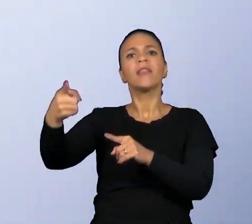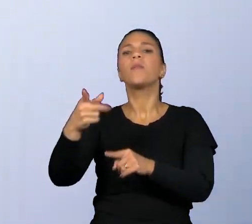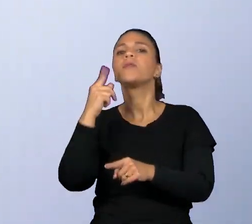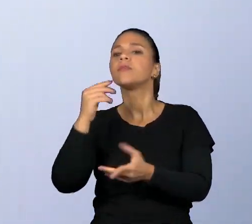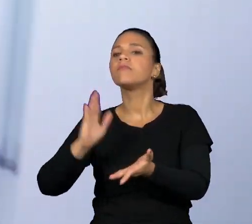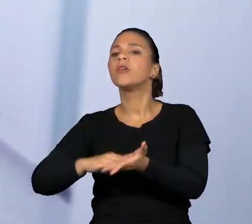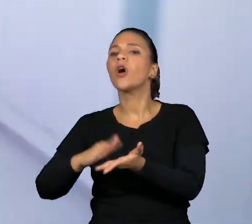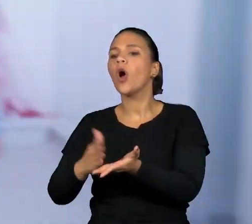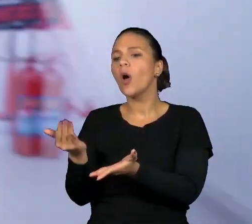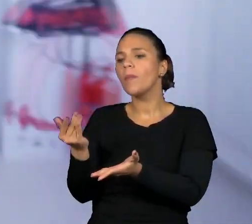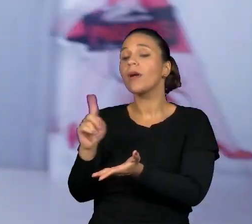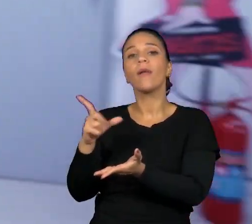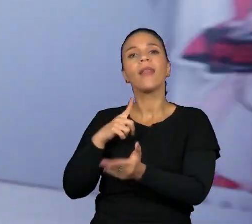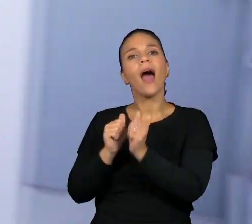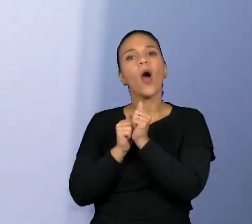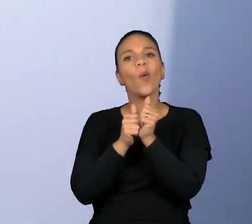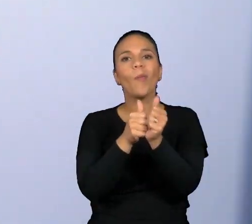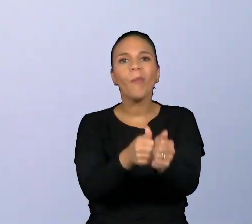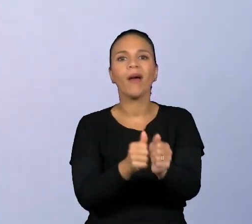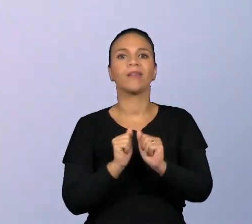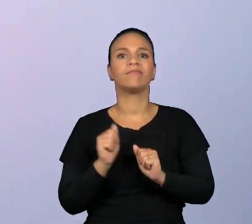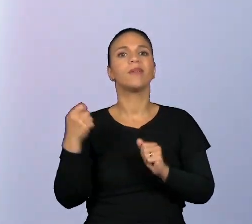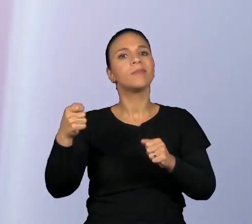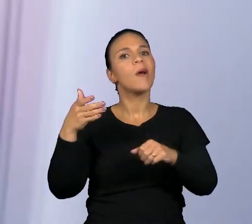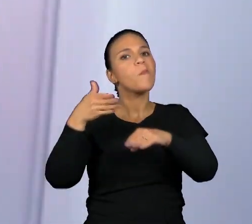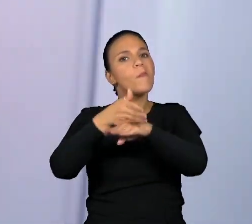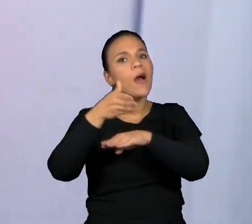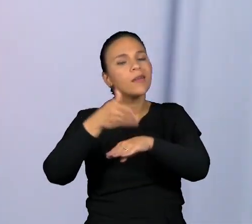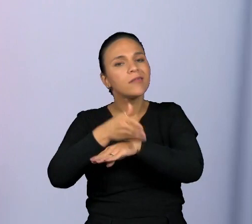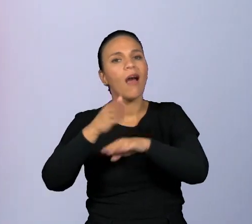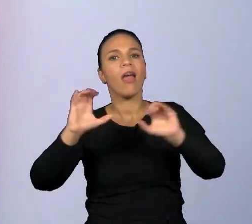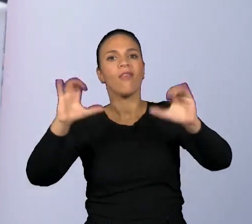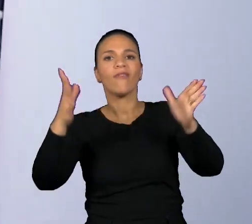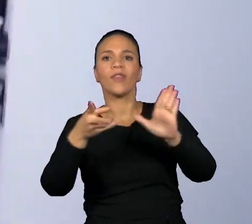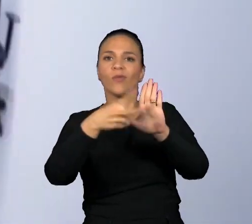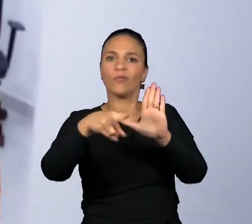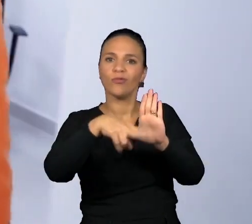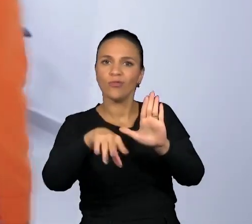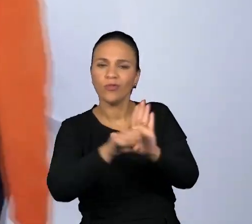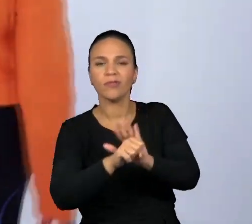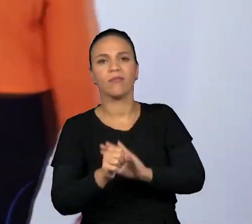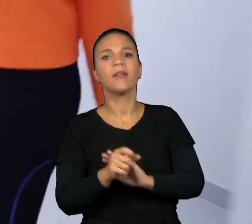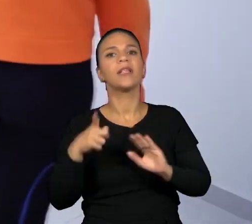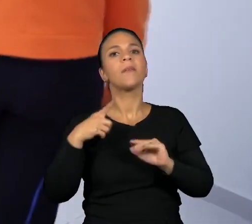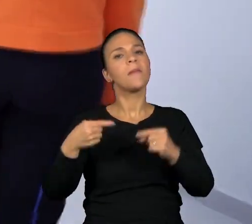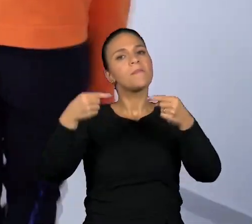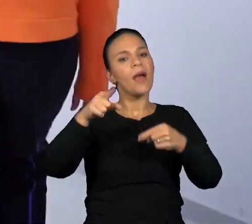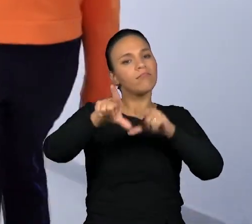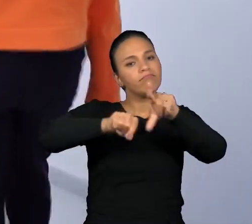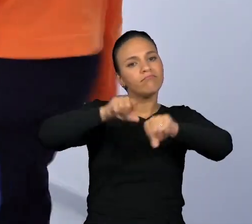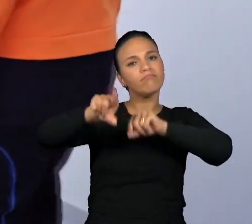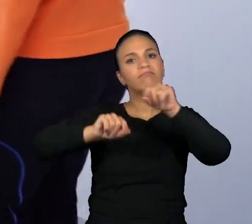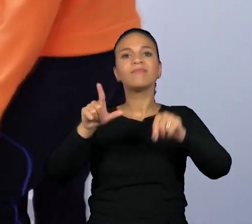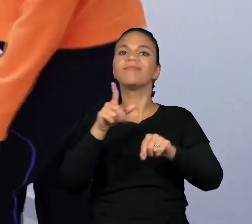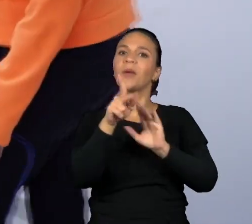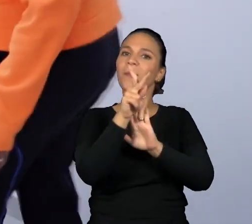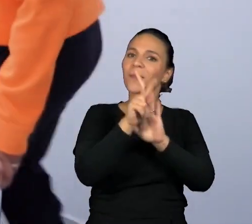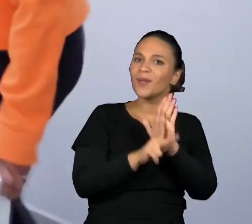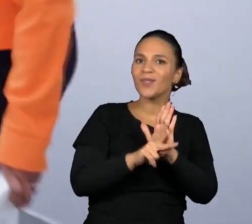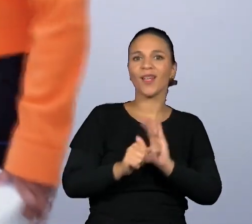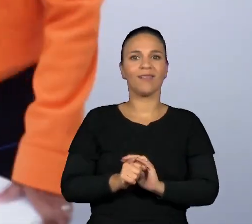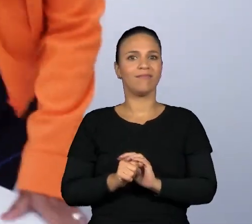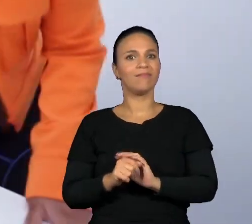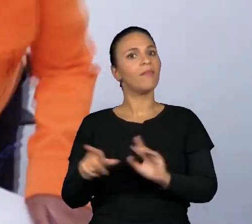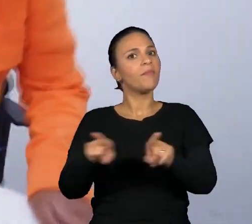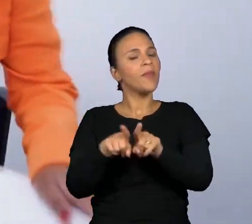Ela vai ter um acompanhamento, participar de eventos do audiovisual, de pitchings, de seleção para os seus projetos. Ela